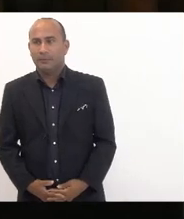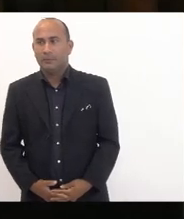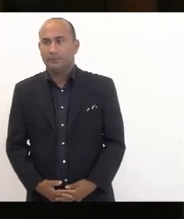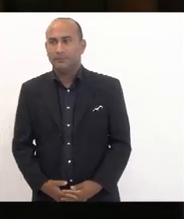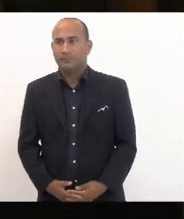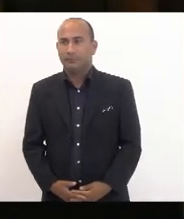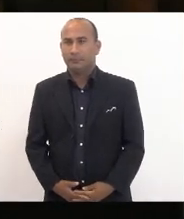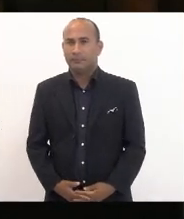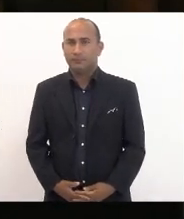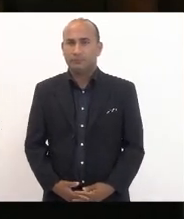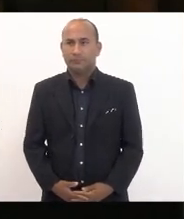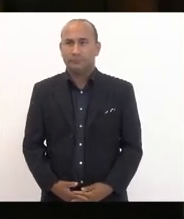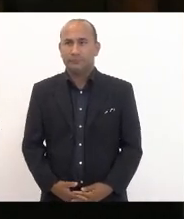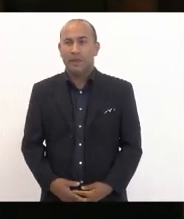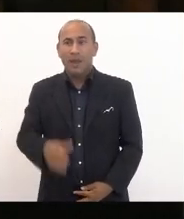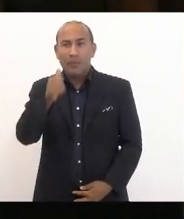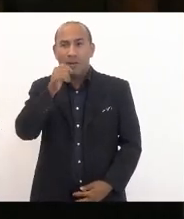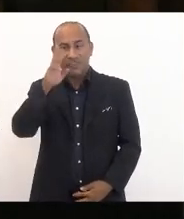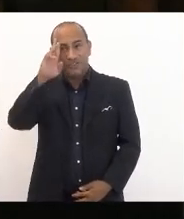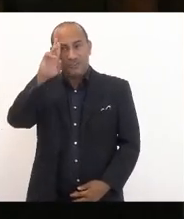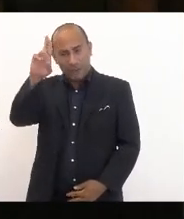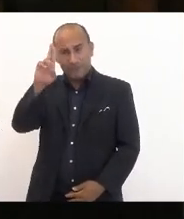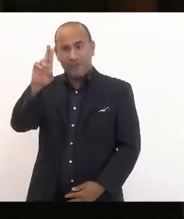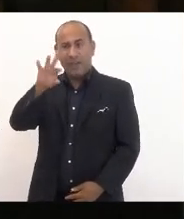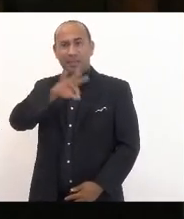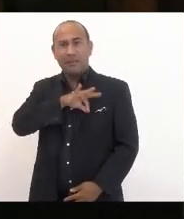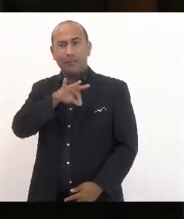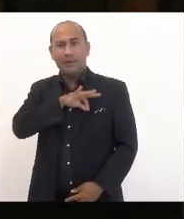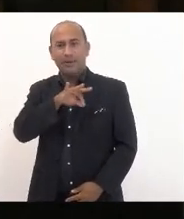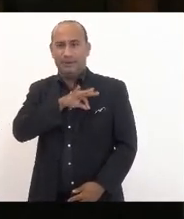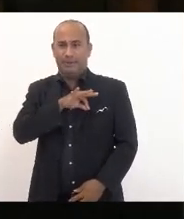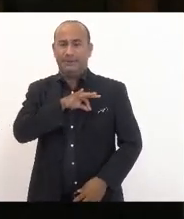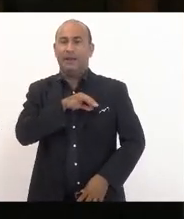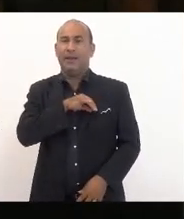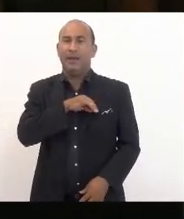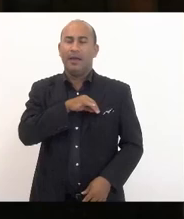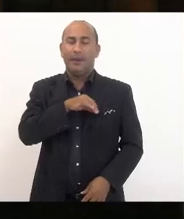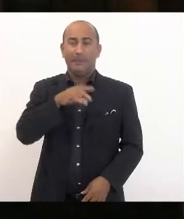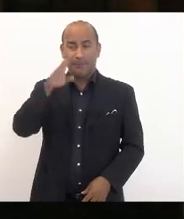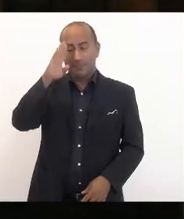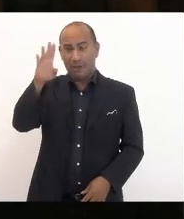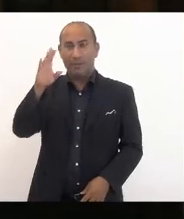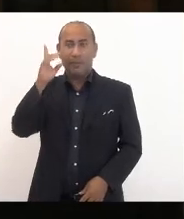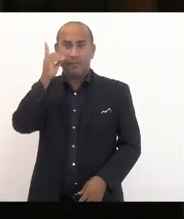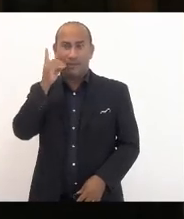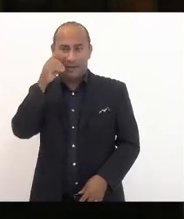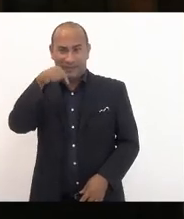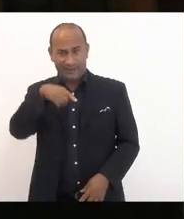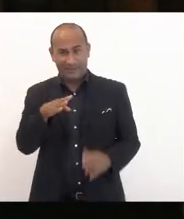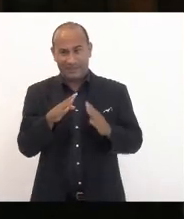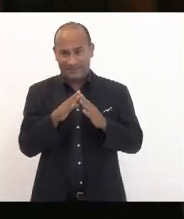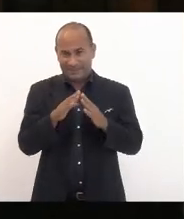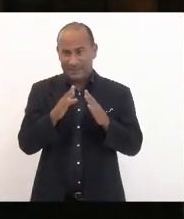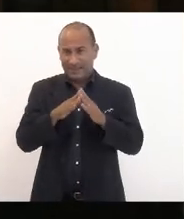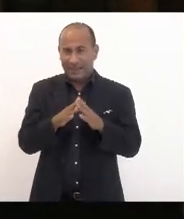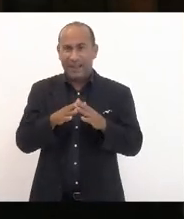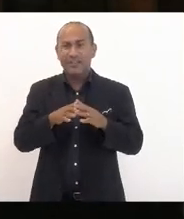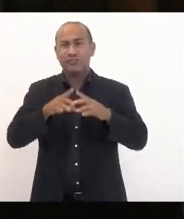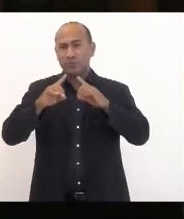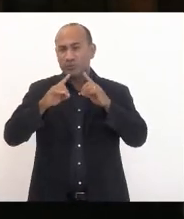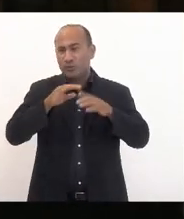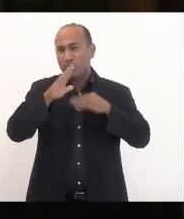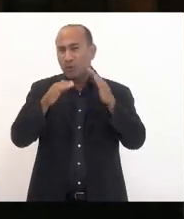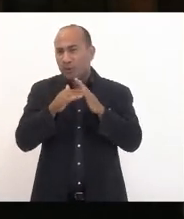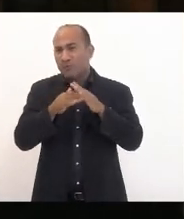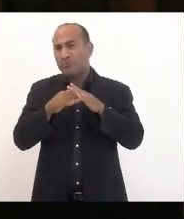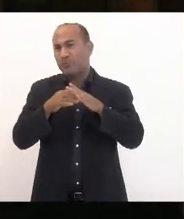Uma mulher, chefe da Polícia Civil, uma das melhores deputadas dessa casa, que efetivamente discute todos os temas, que defende o